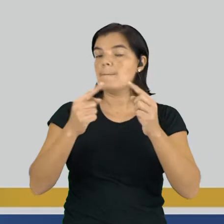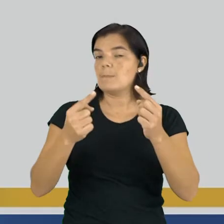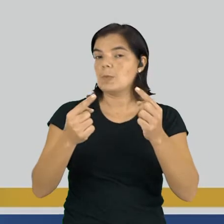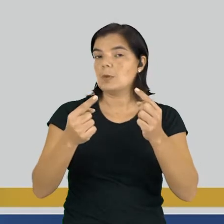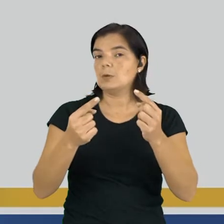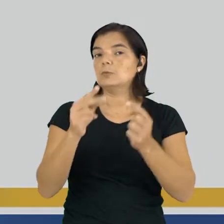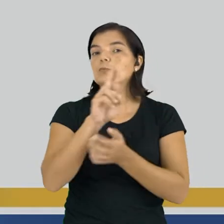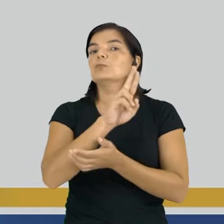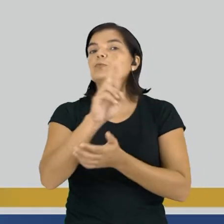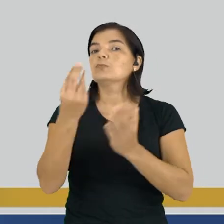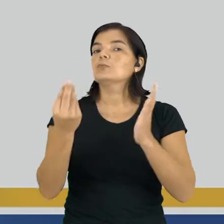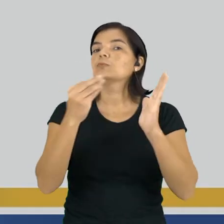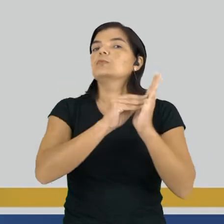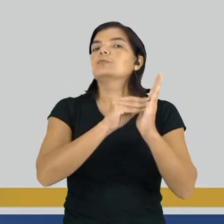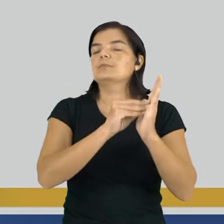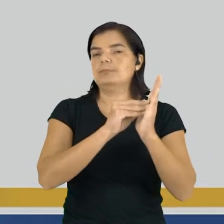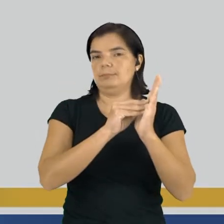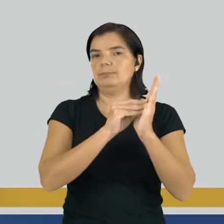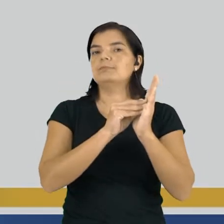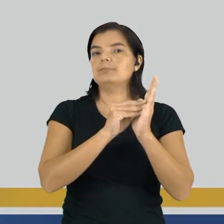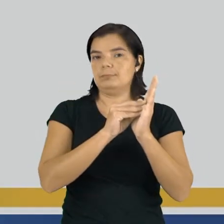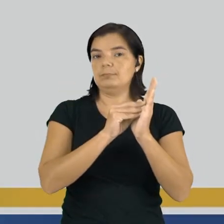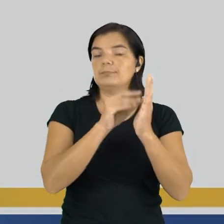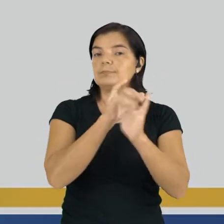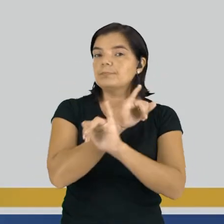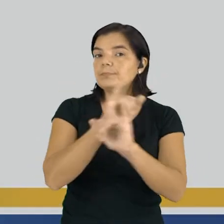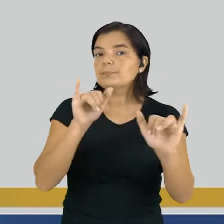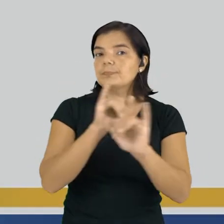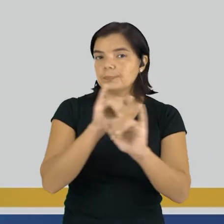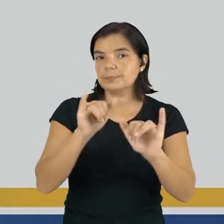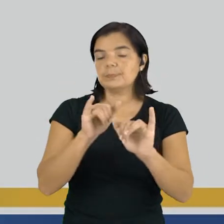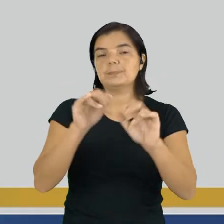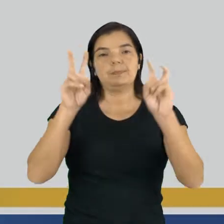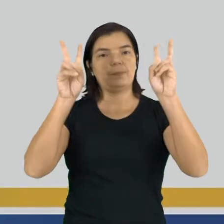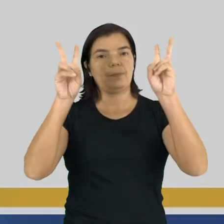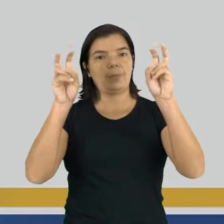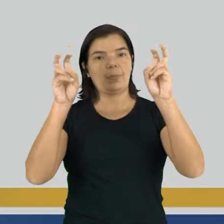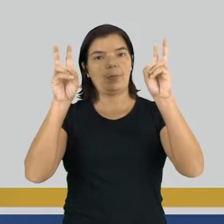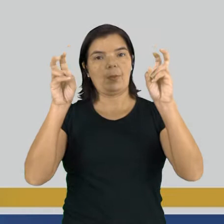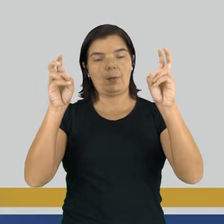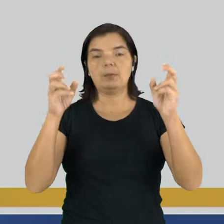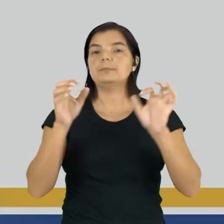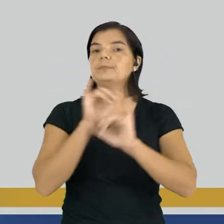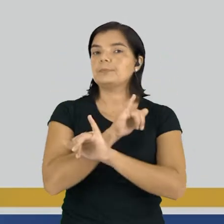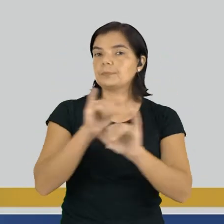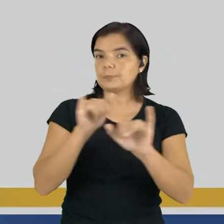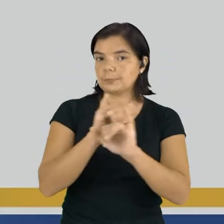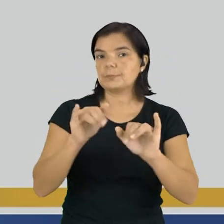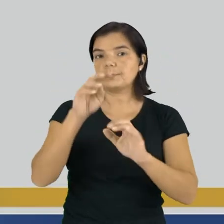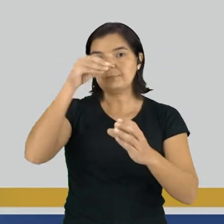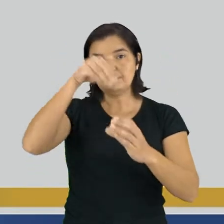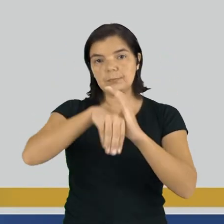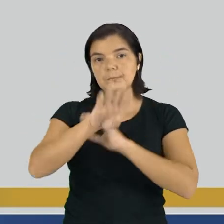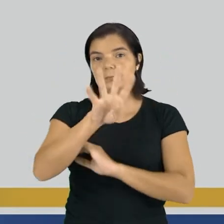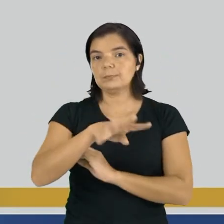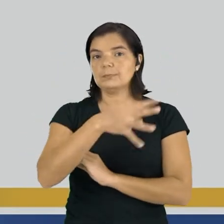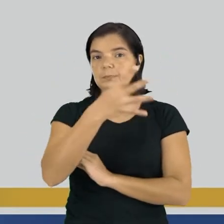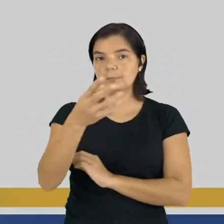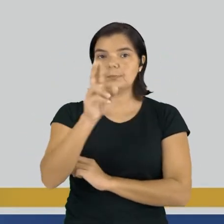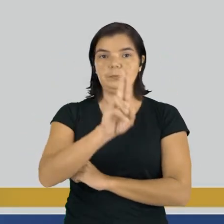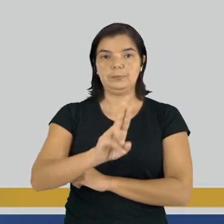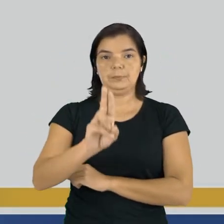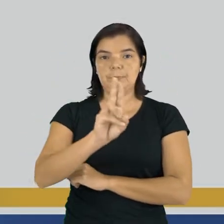dar um nome, uma identificação para o tema que nós vamos trabalhar nessa tabela que nós